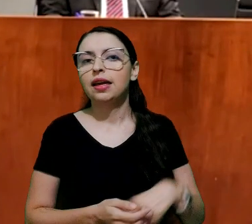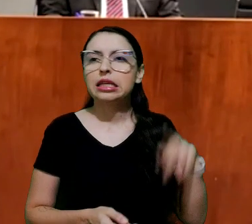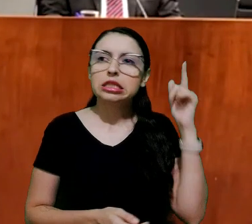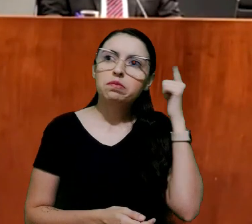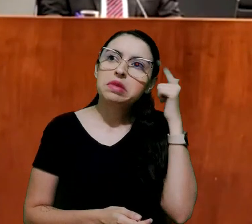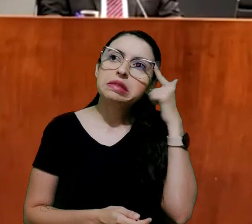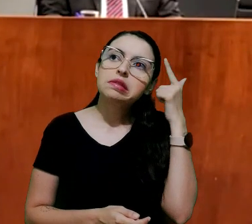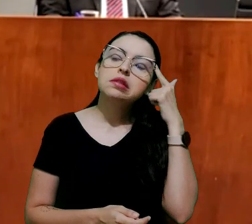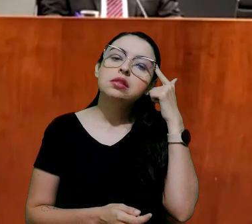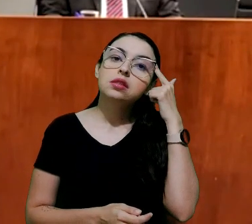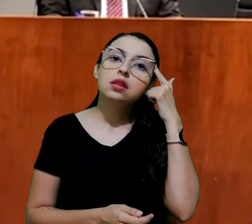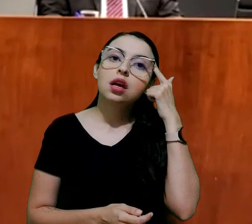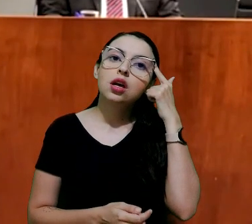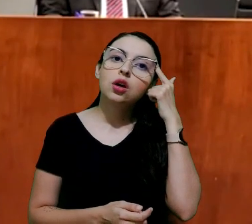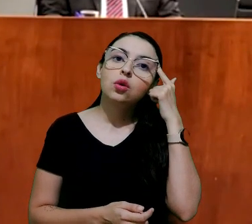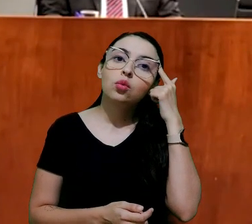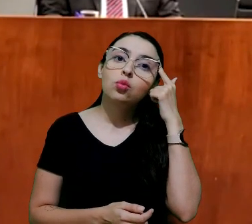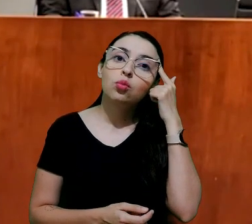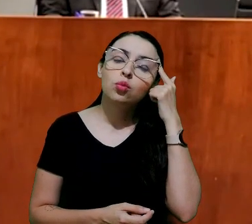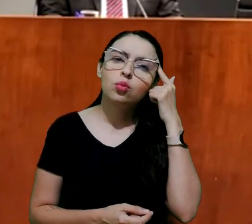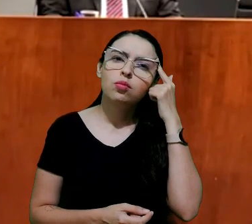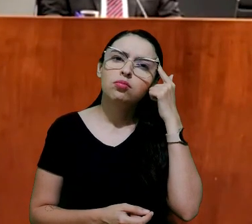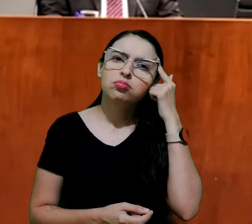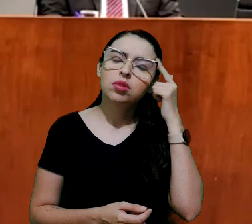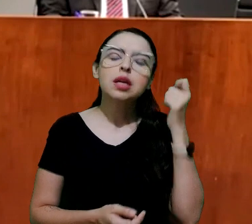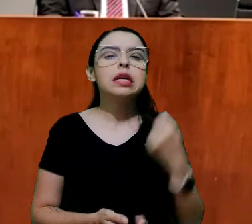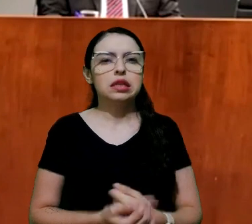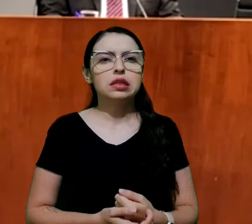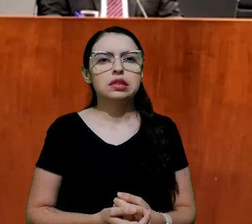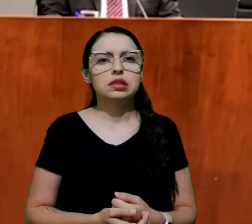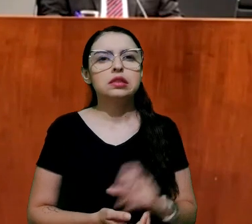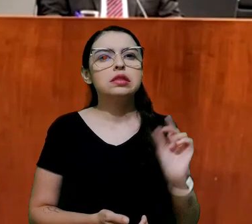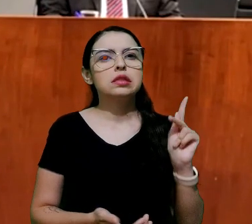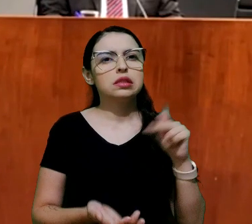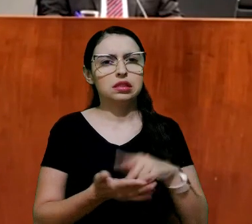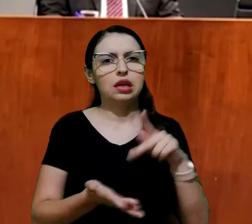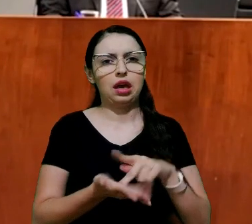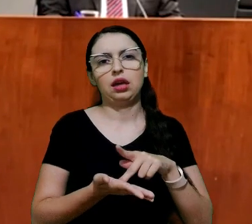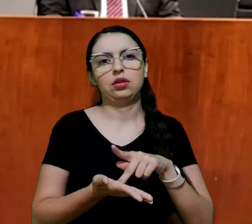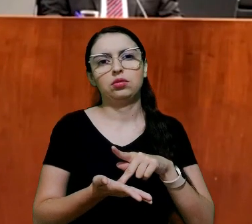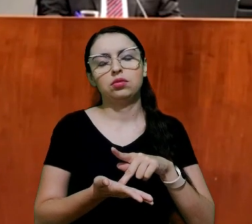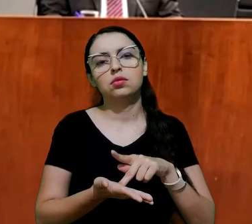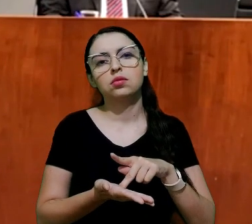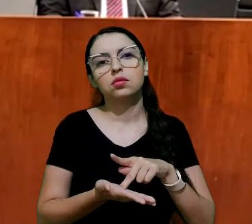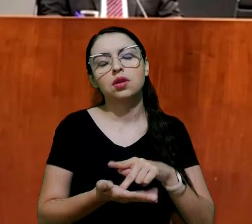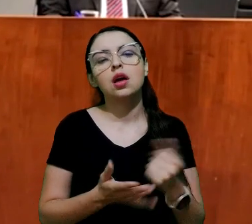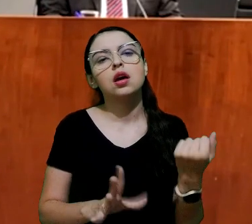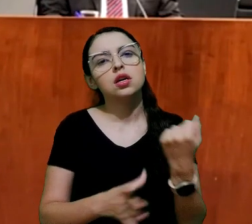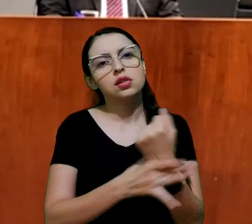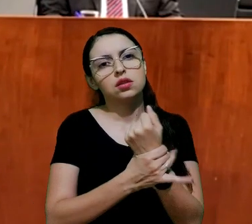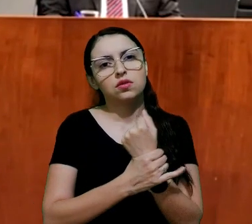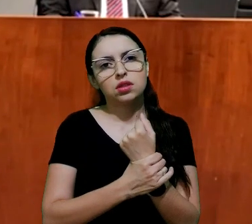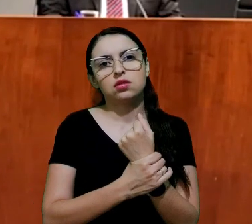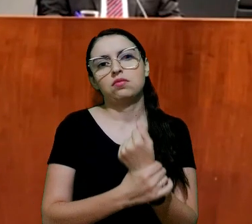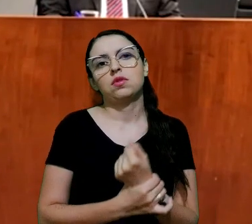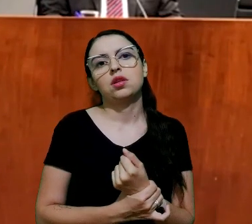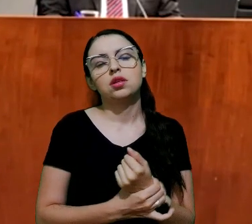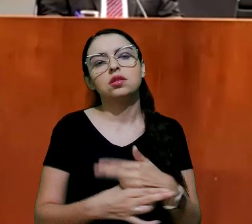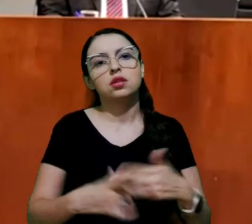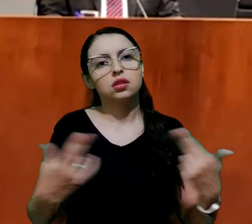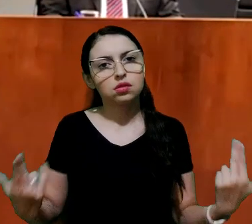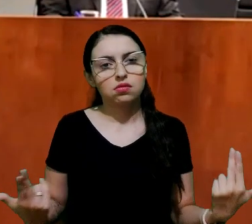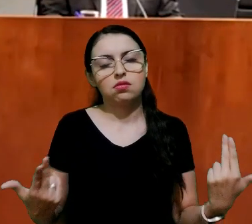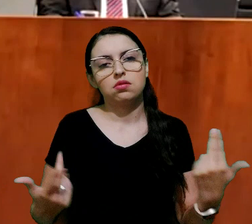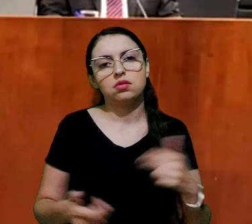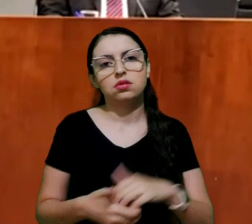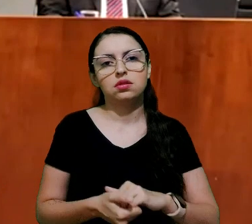estamos cumprindo a nossa função de dar segurança às relações sociais? Há 40